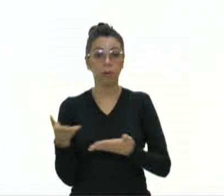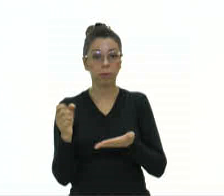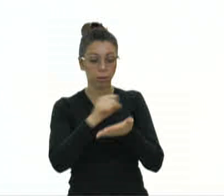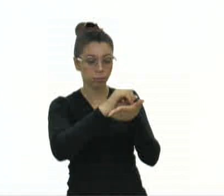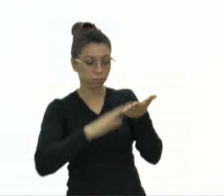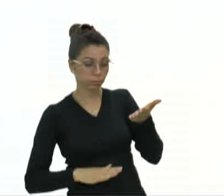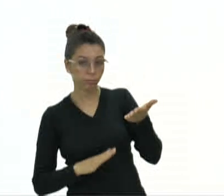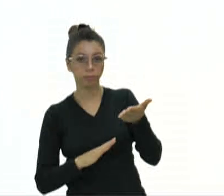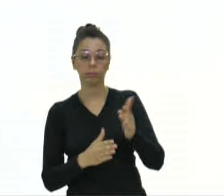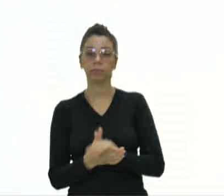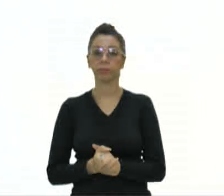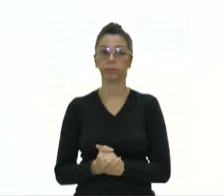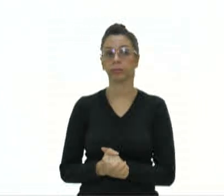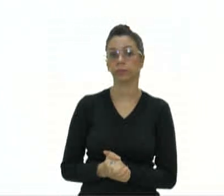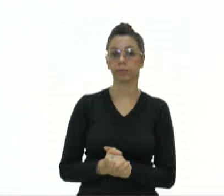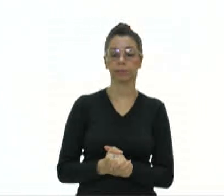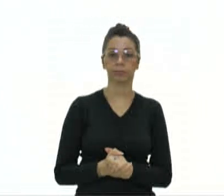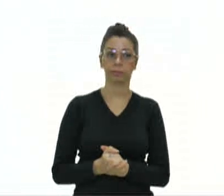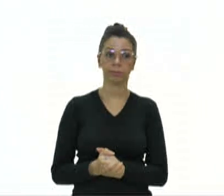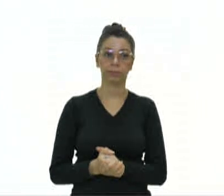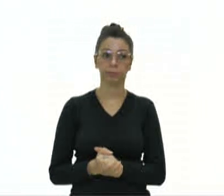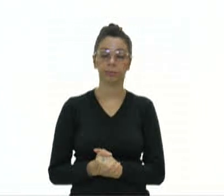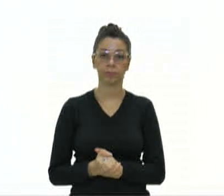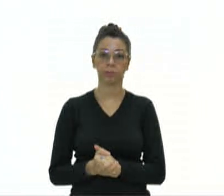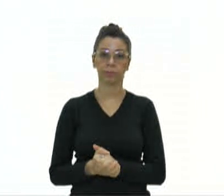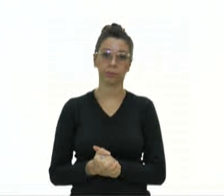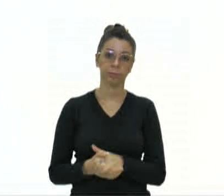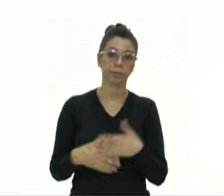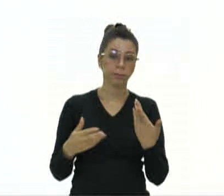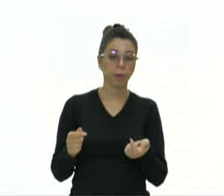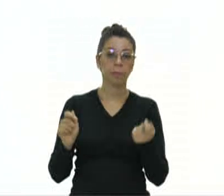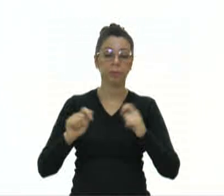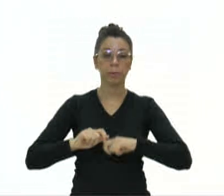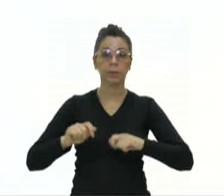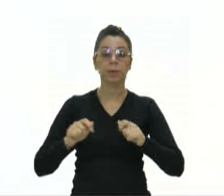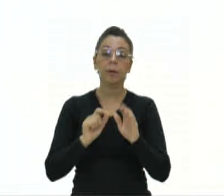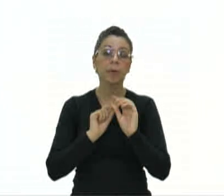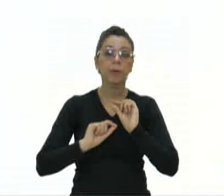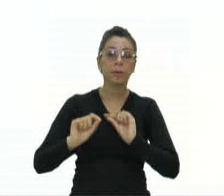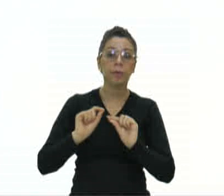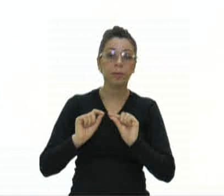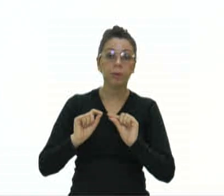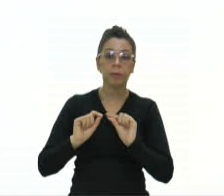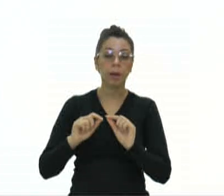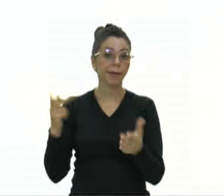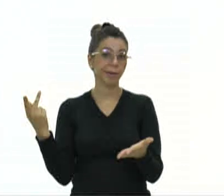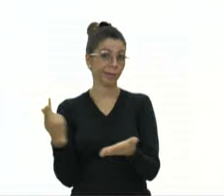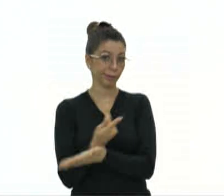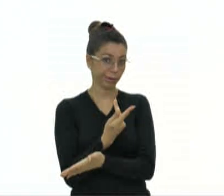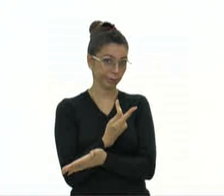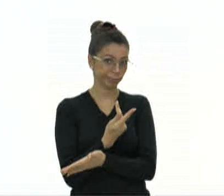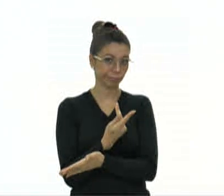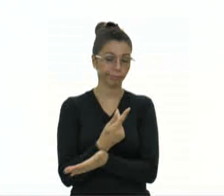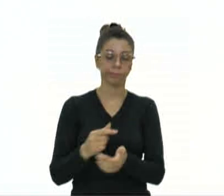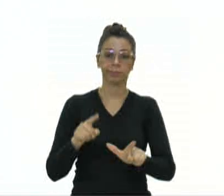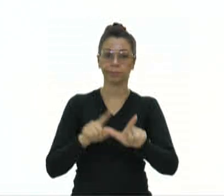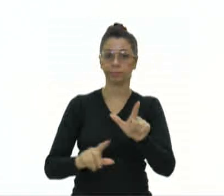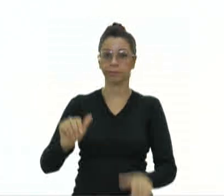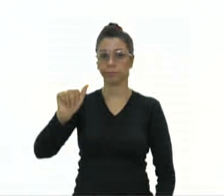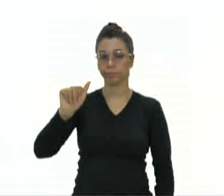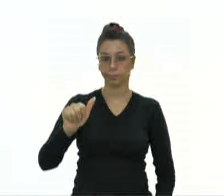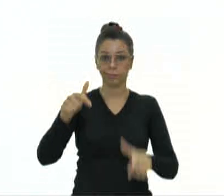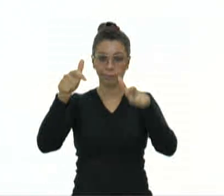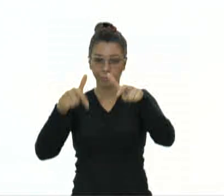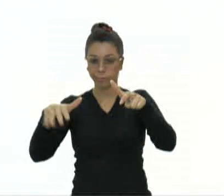atividadezinha. Vamos fazer uma marcação e vamos delimitar qual é a incorreta. Letra A. Nas